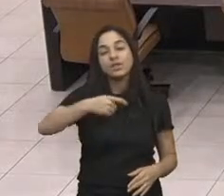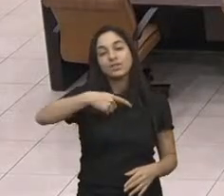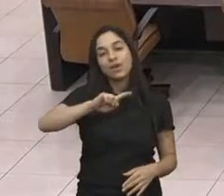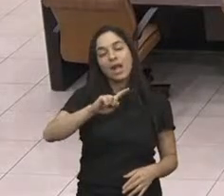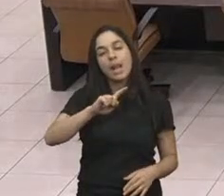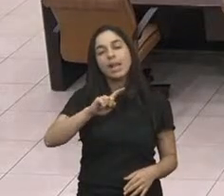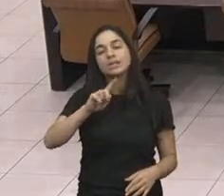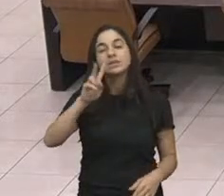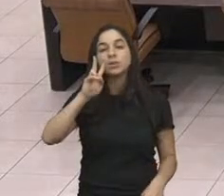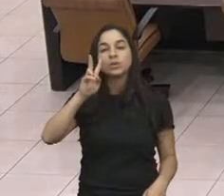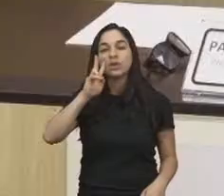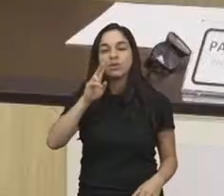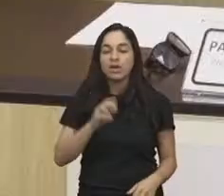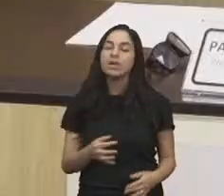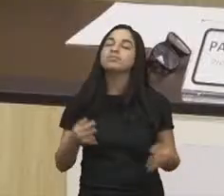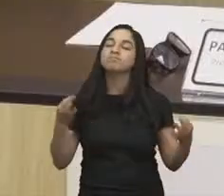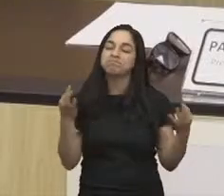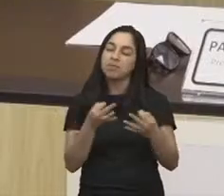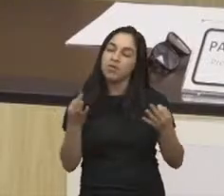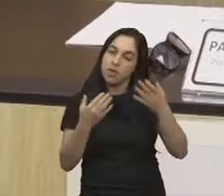Segunda-feira, exatamente. Perfeito.